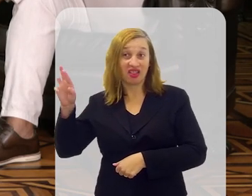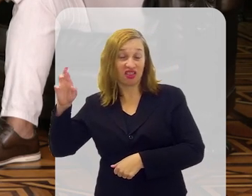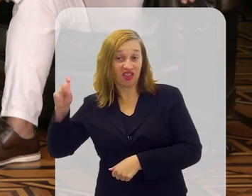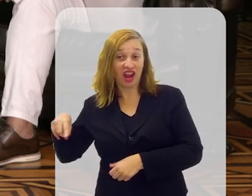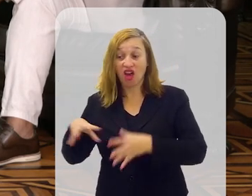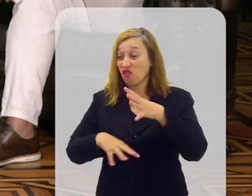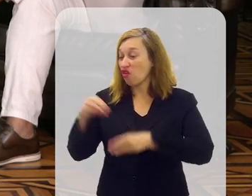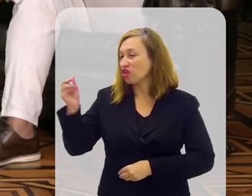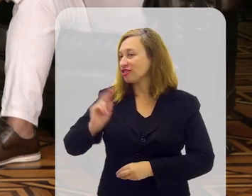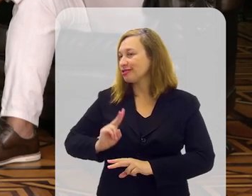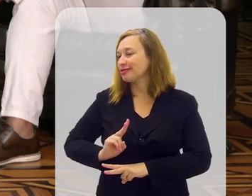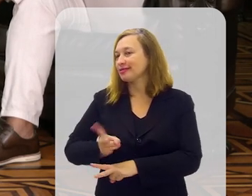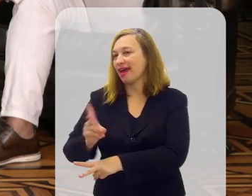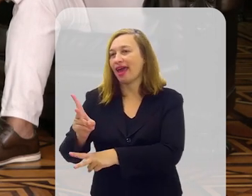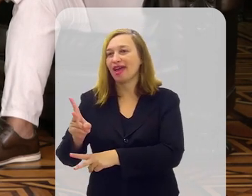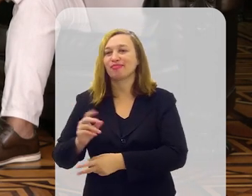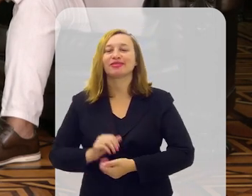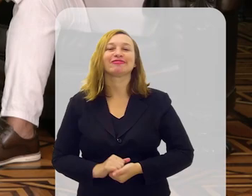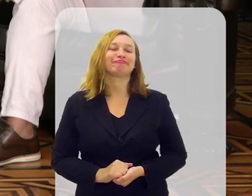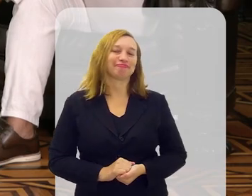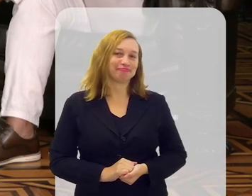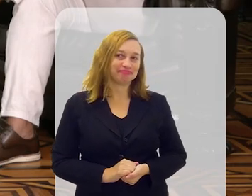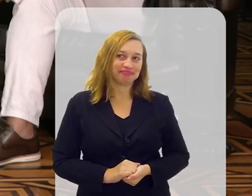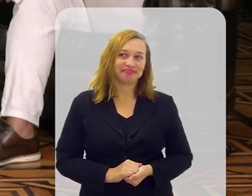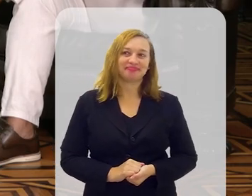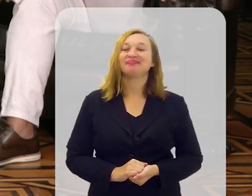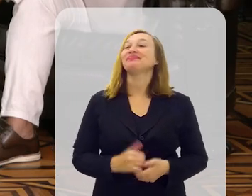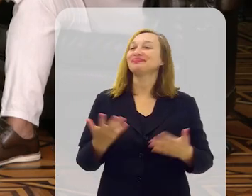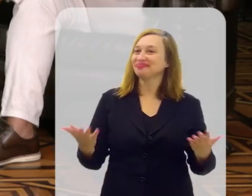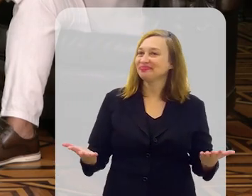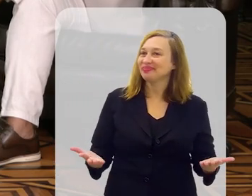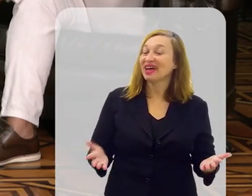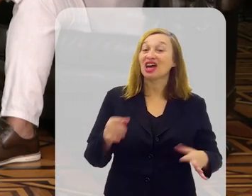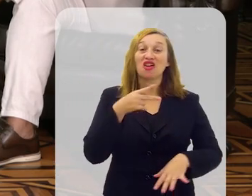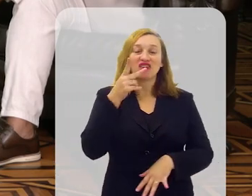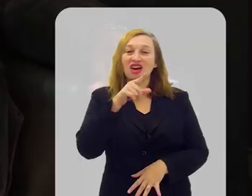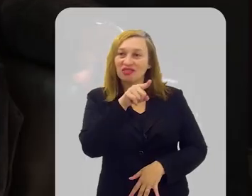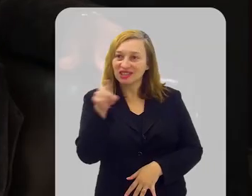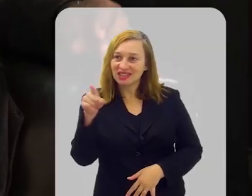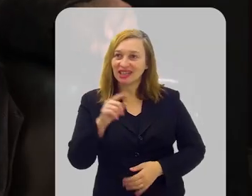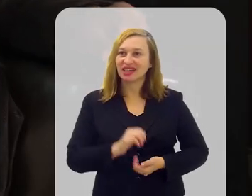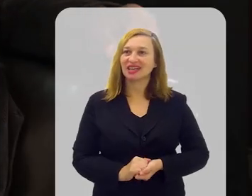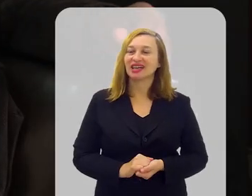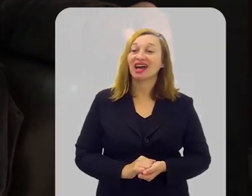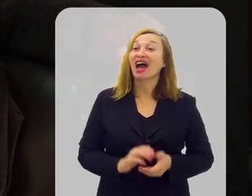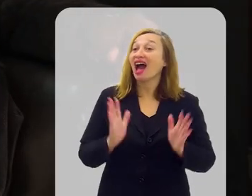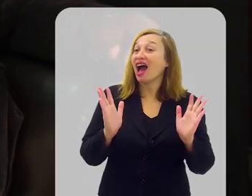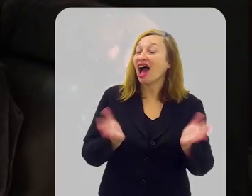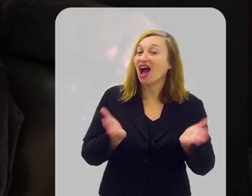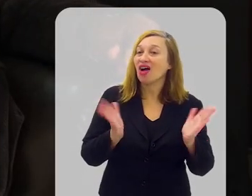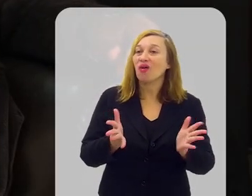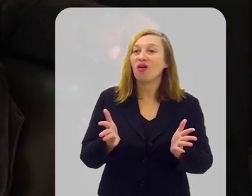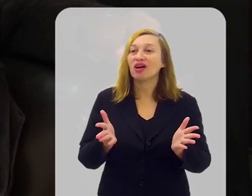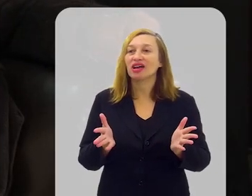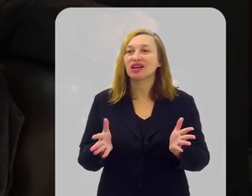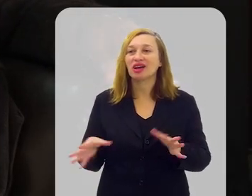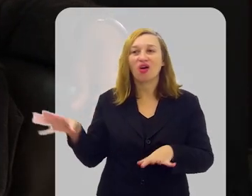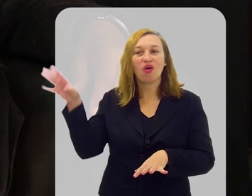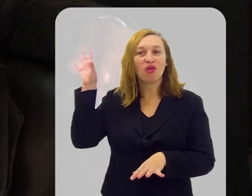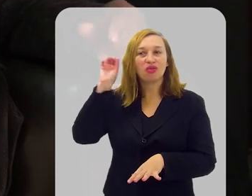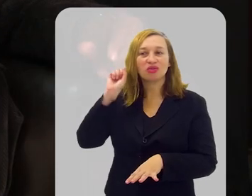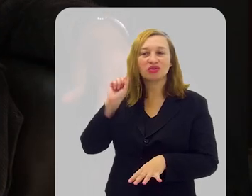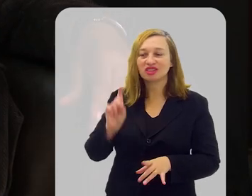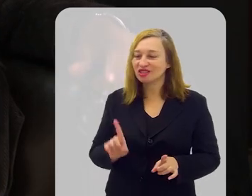sempre foge. Na hora de pagar o almoço e sem vergonha, corre. Gente, deixa eu falar com você, Joel. Vamos agora